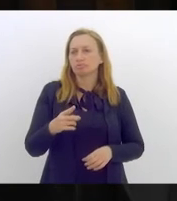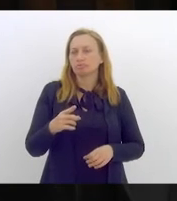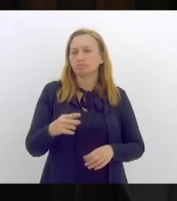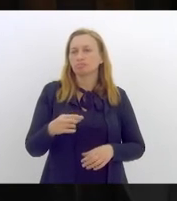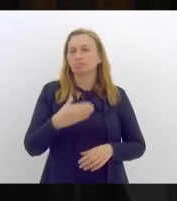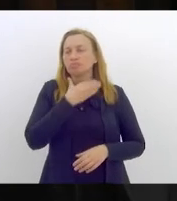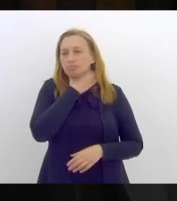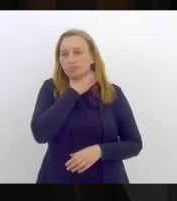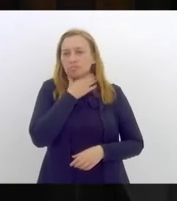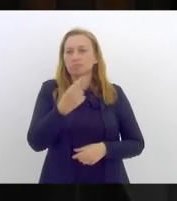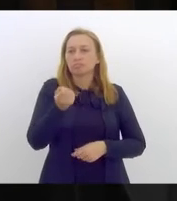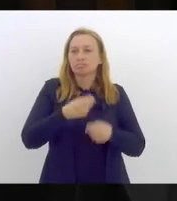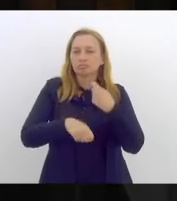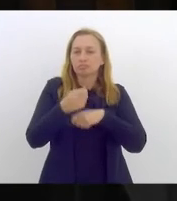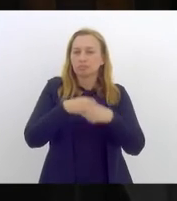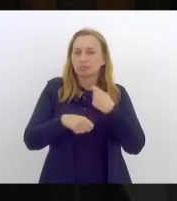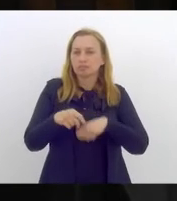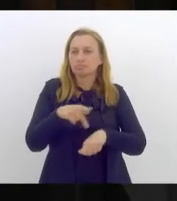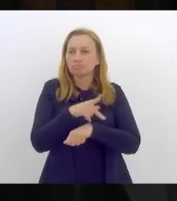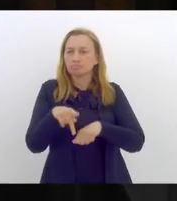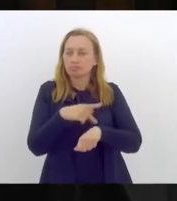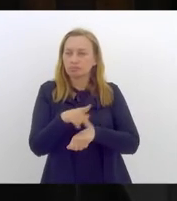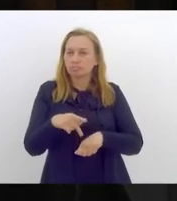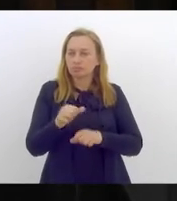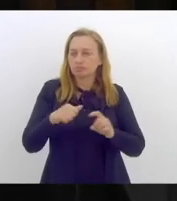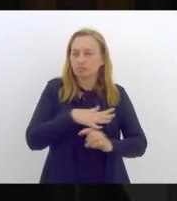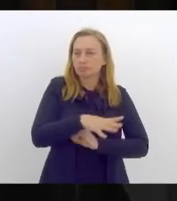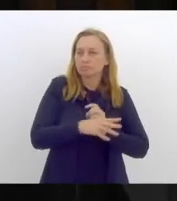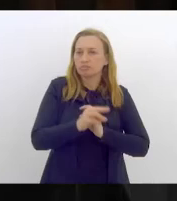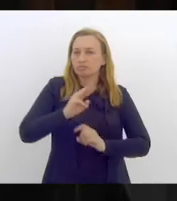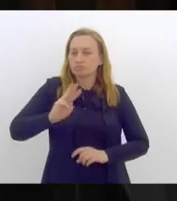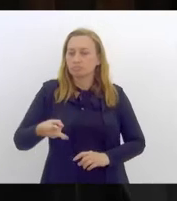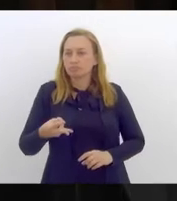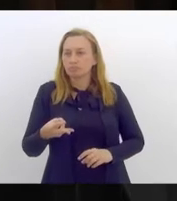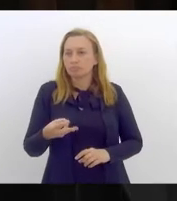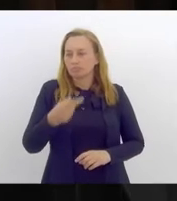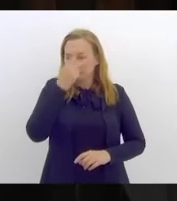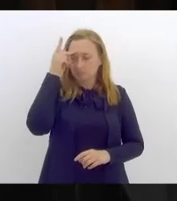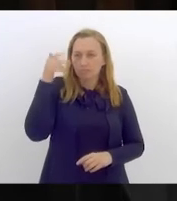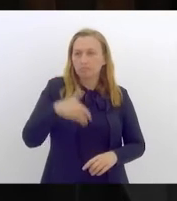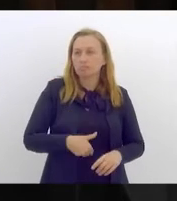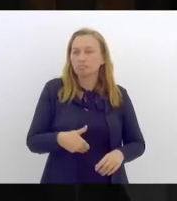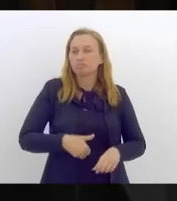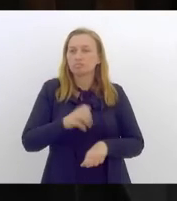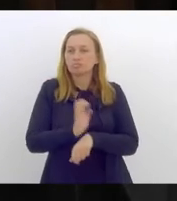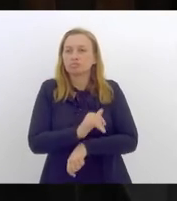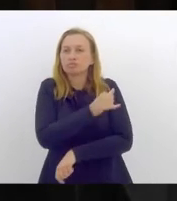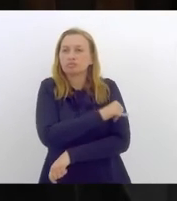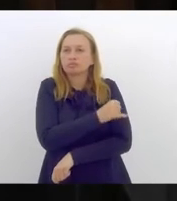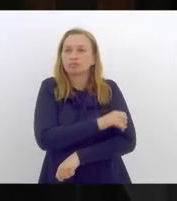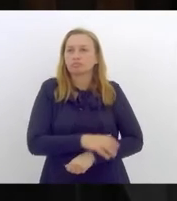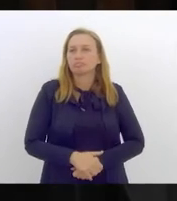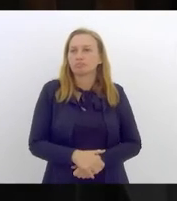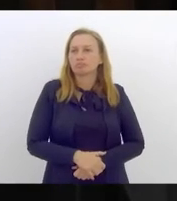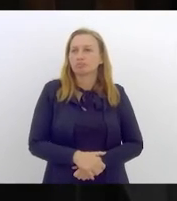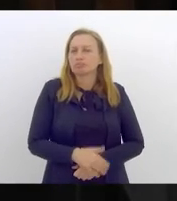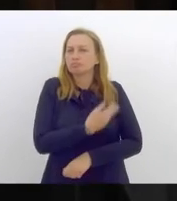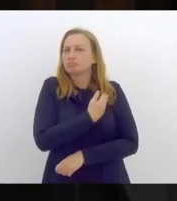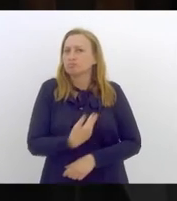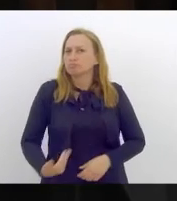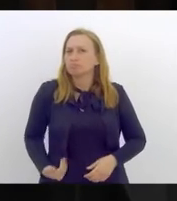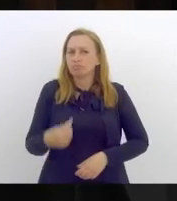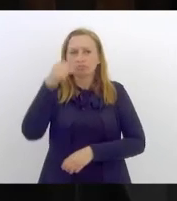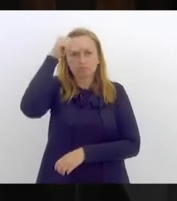crise econômica, uma crise social, onde 3 milhões de pessoas passam fome no estado do Rio de Janeiro, o governo Cláudio